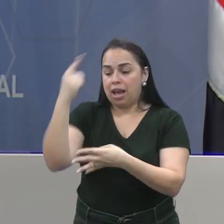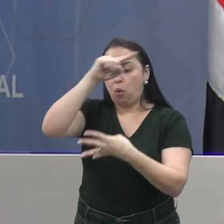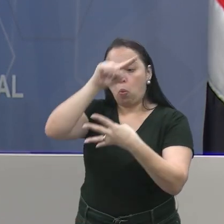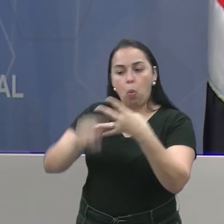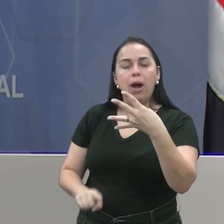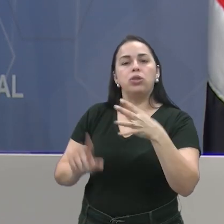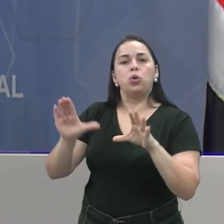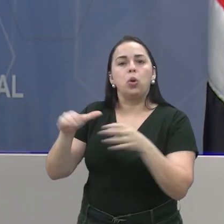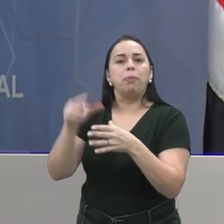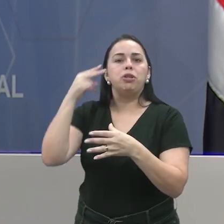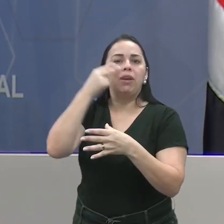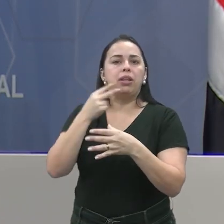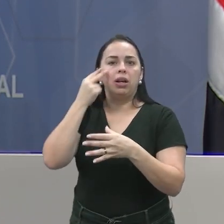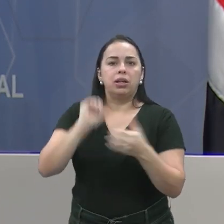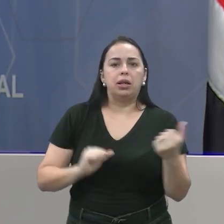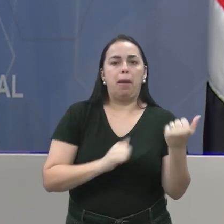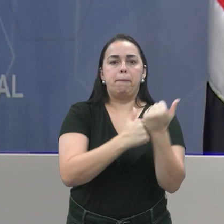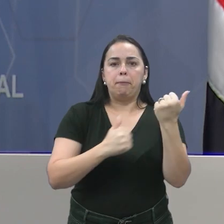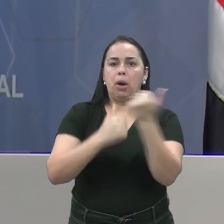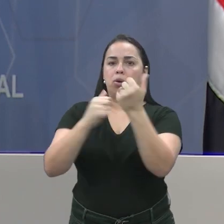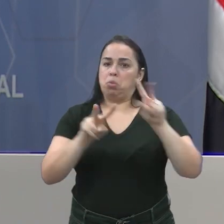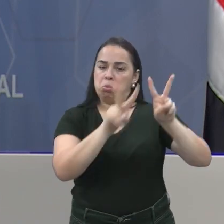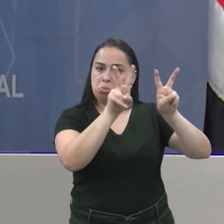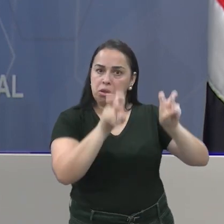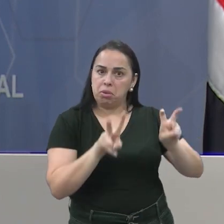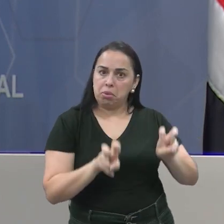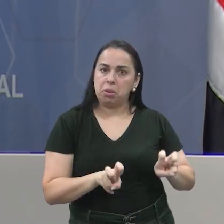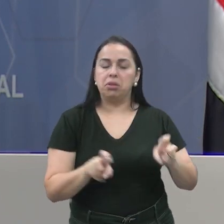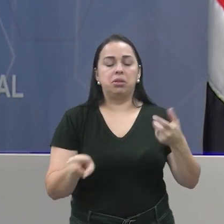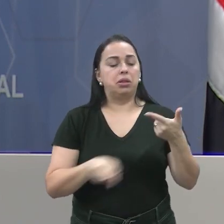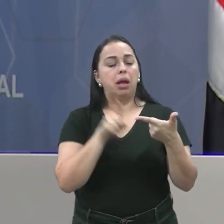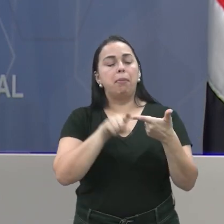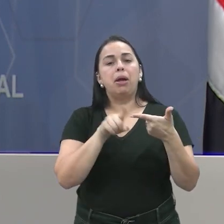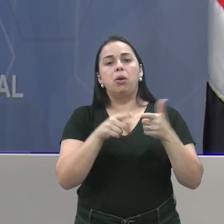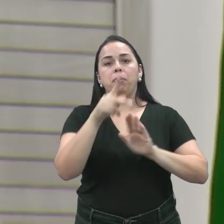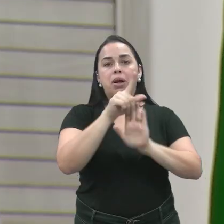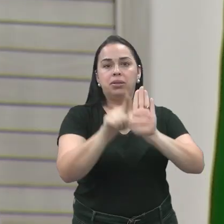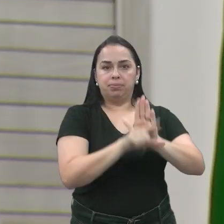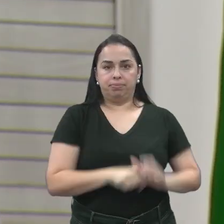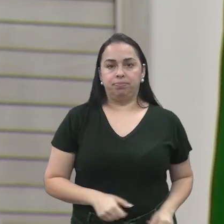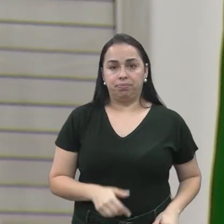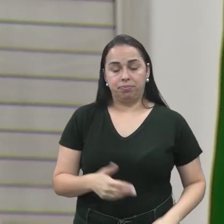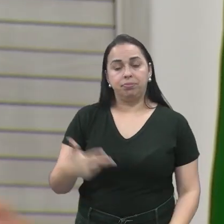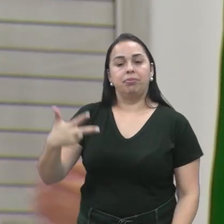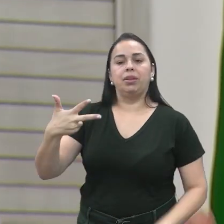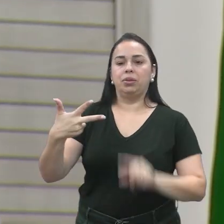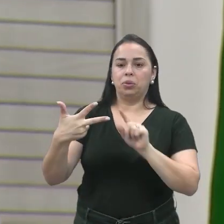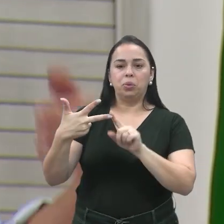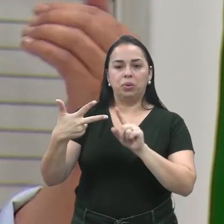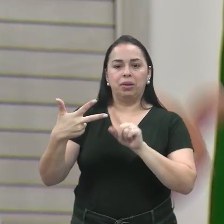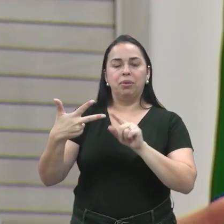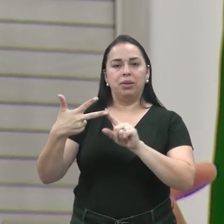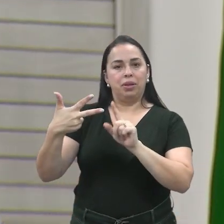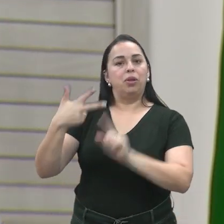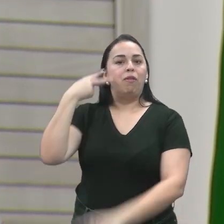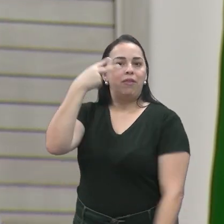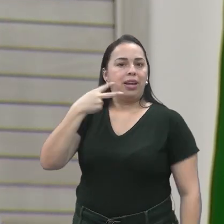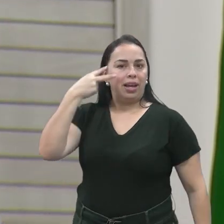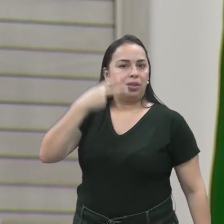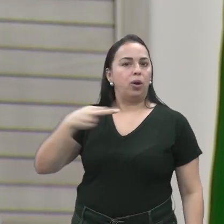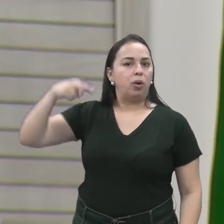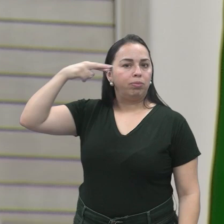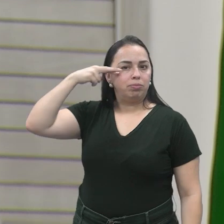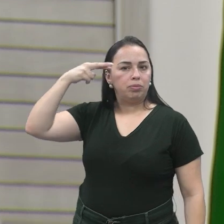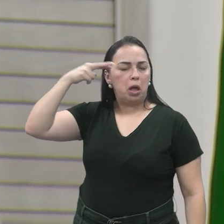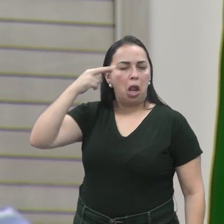4 frentes parlamentares no Legislativo, assim como outros projetos de lei. No tema da fiscalização, o vereador Rogério